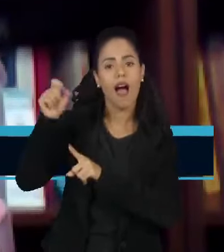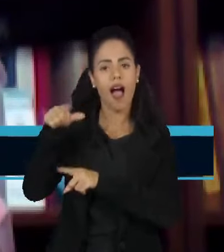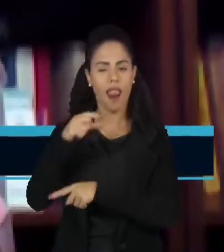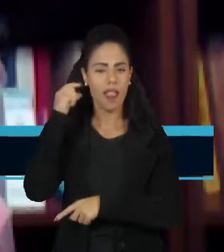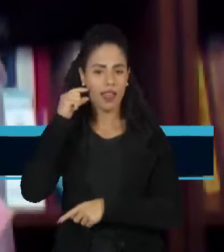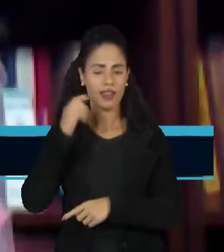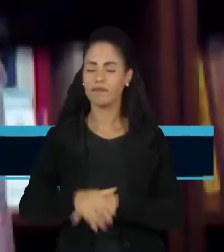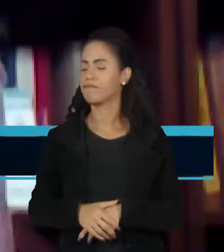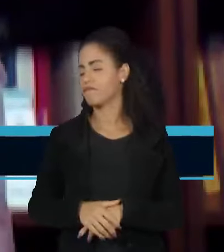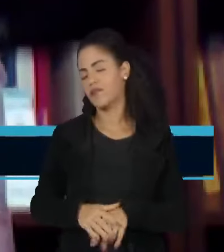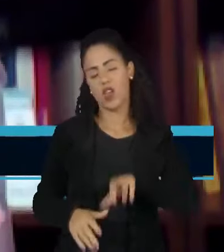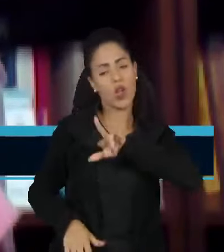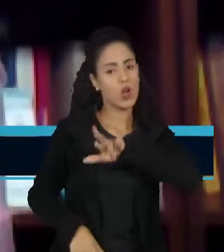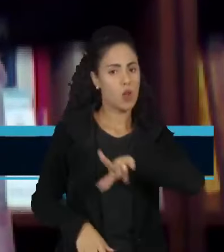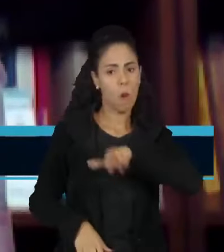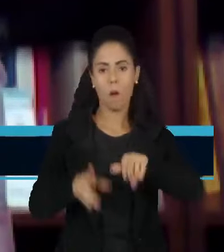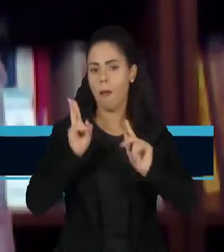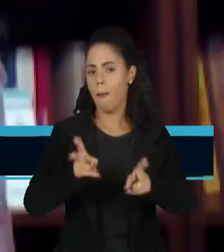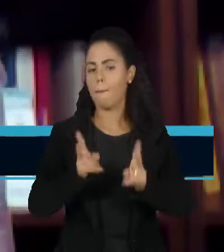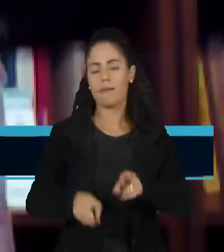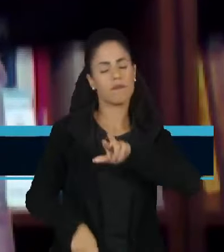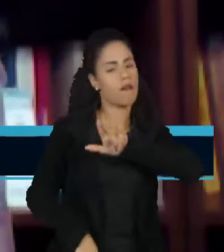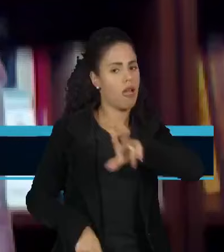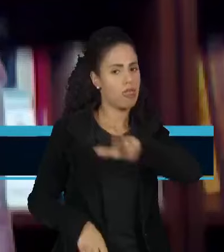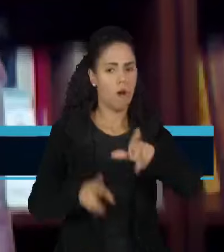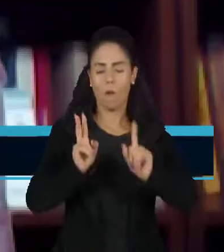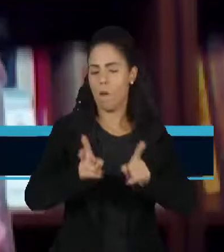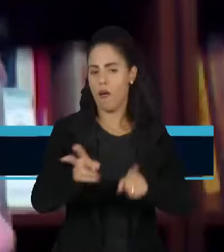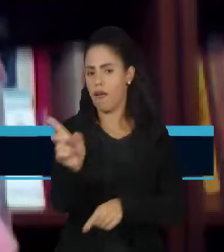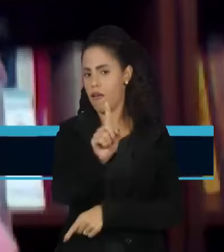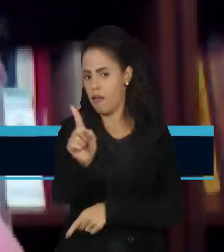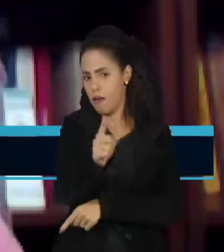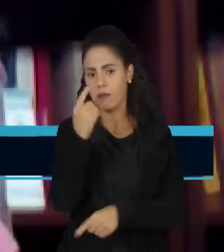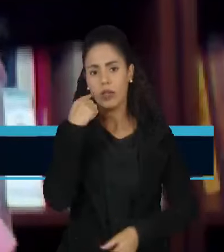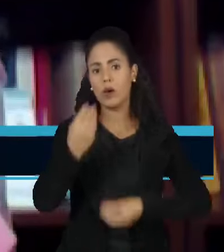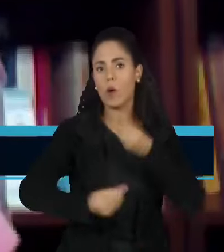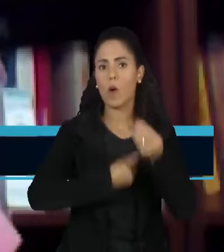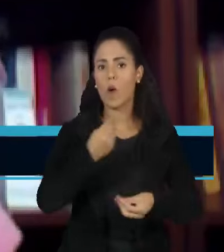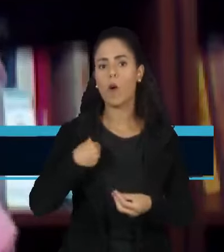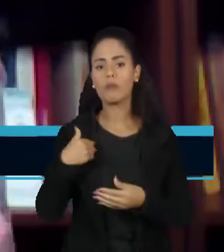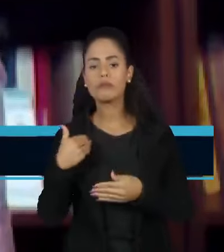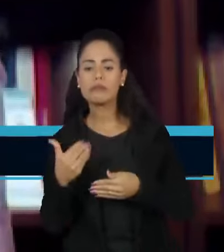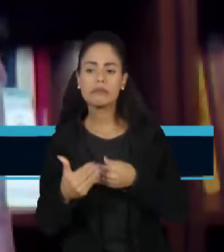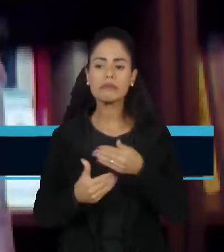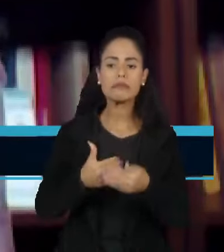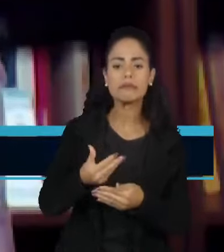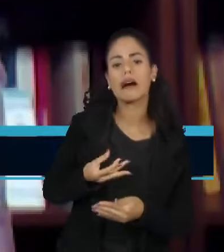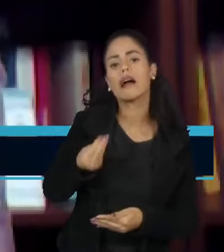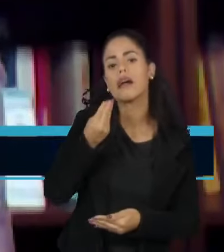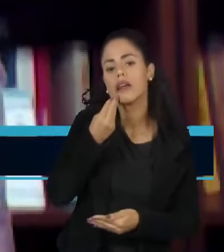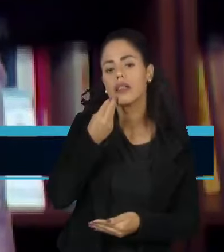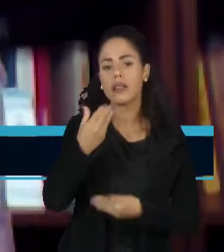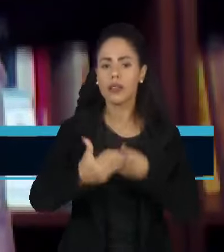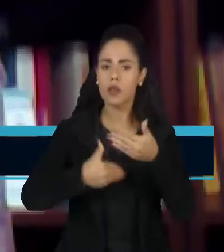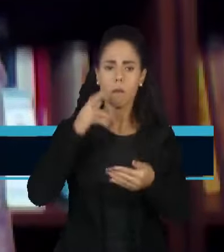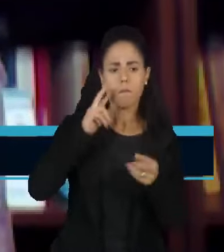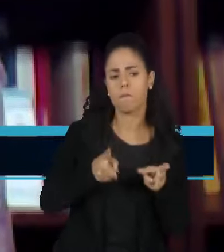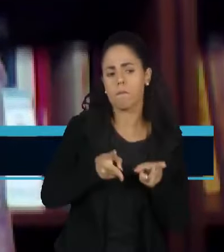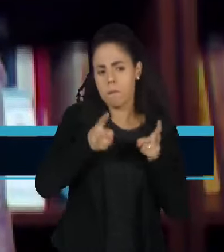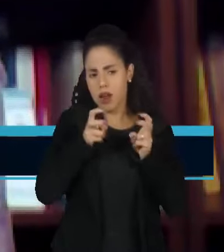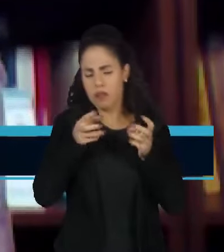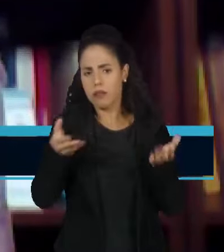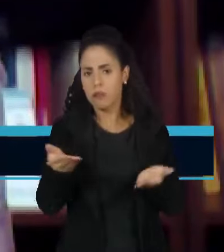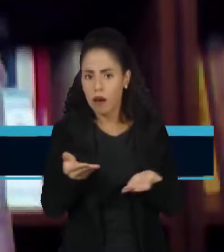assim, aquela, né? Então, assim, já aquela derrapada final, né? A derrapada de quem já percebeu que